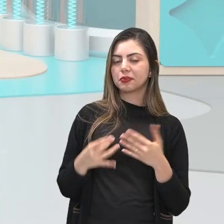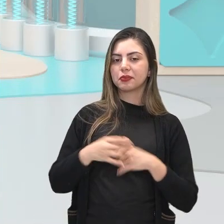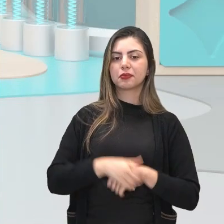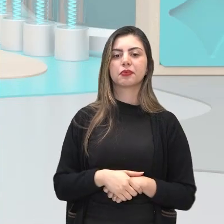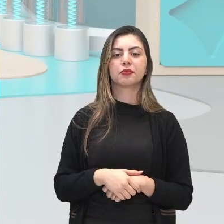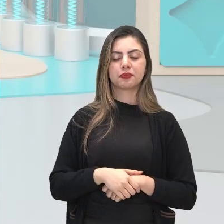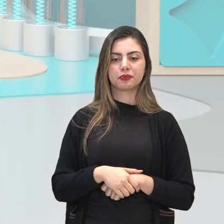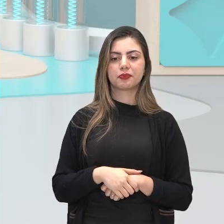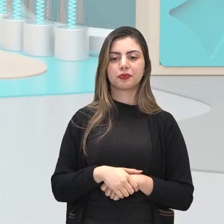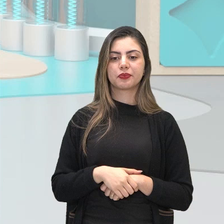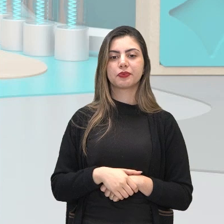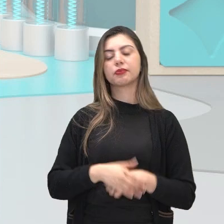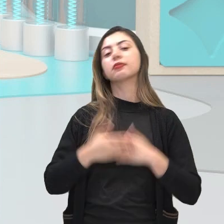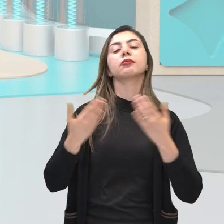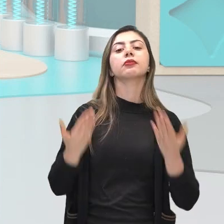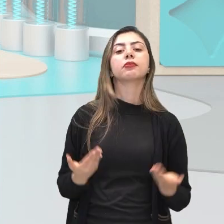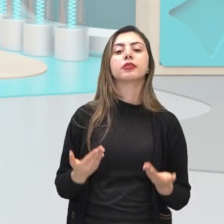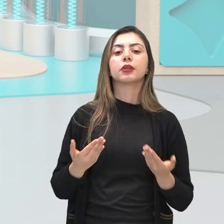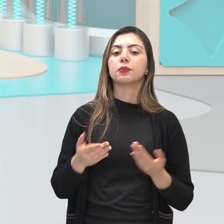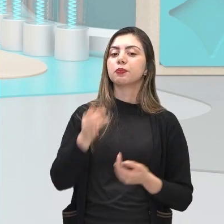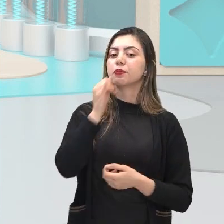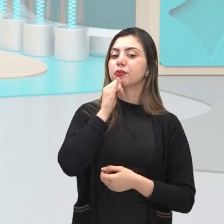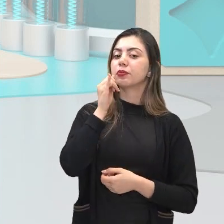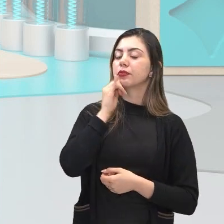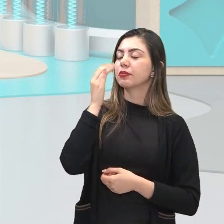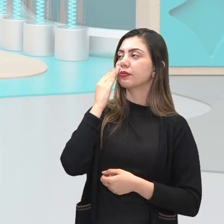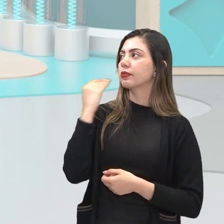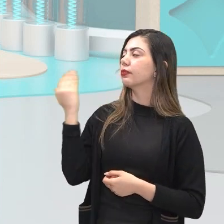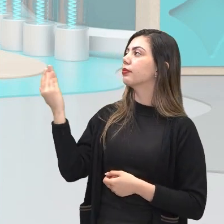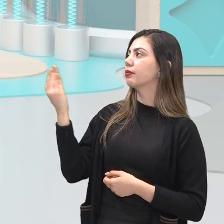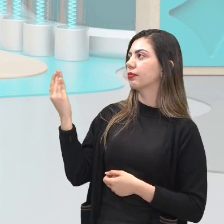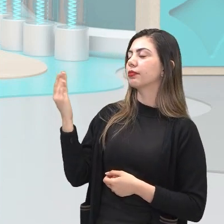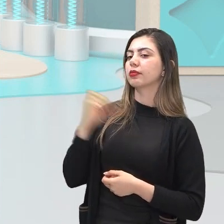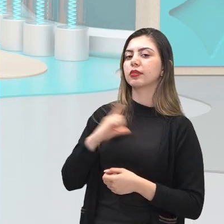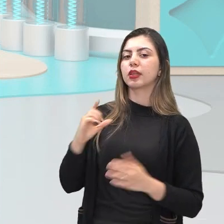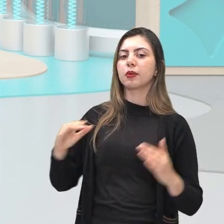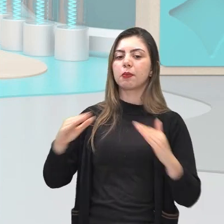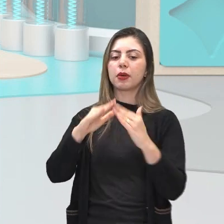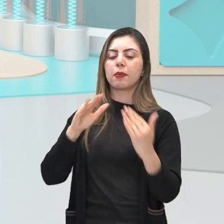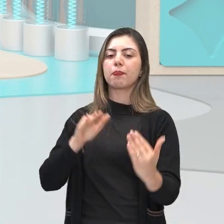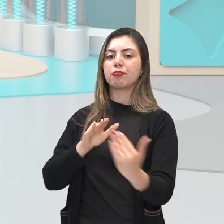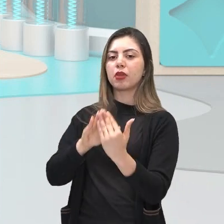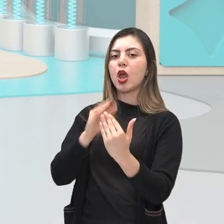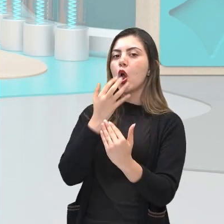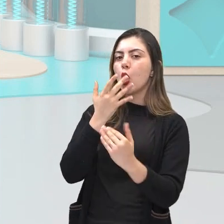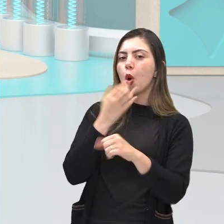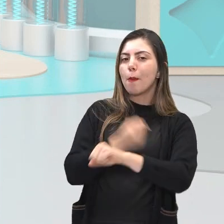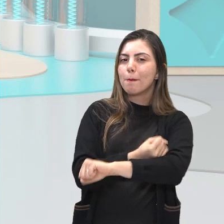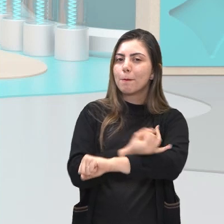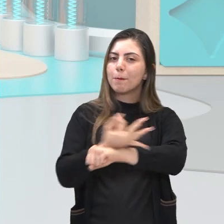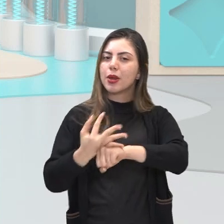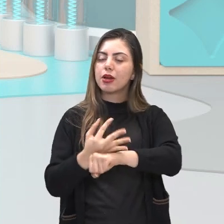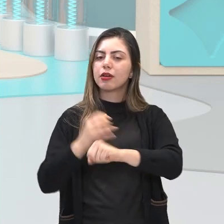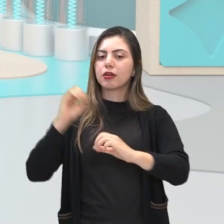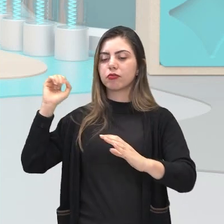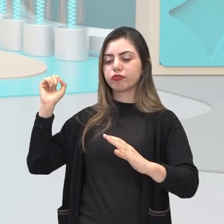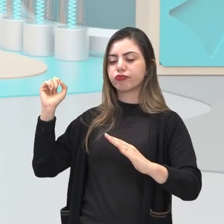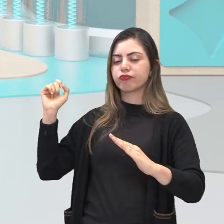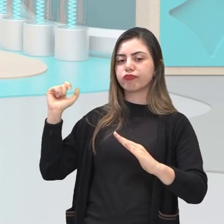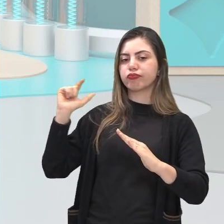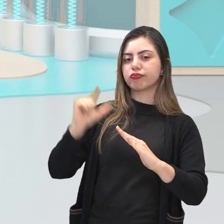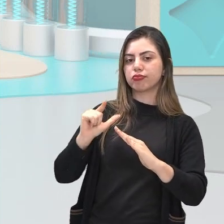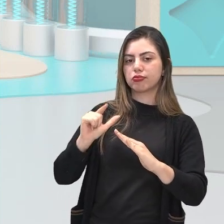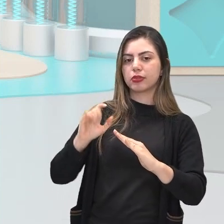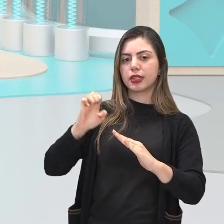só, quando eu falo dessa incisão da luz, falo de uma luz branca. Essa luz branca é chamada de